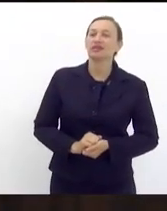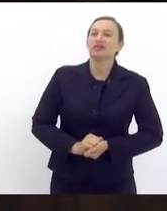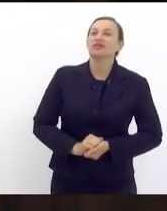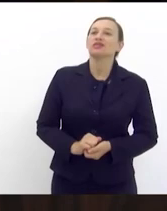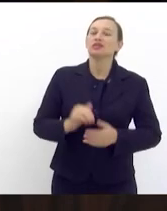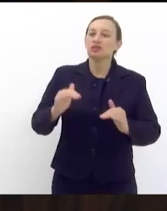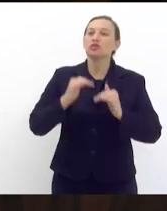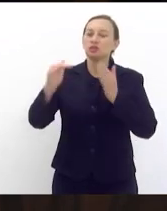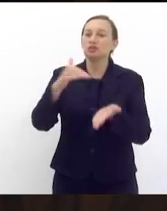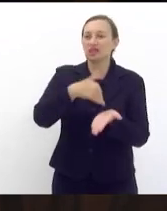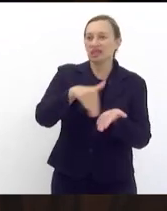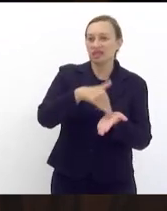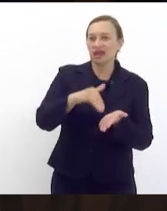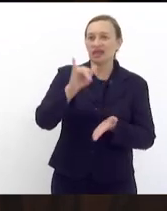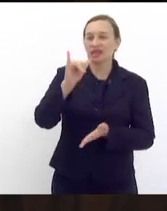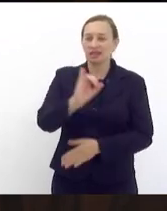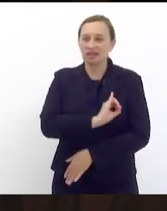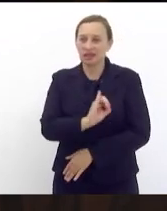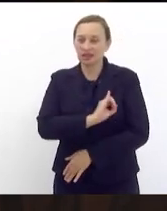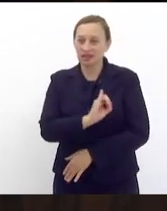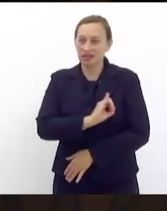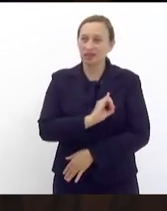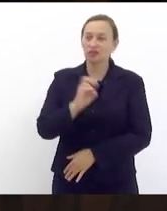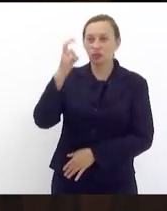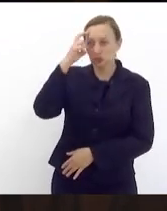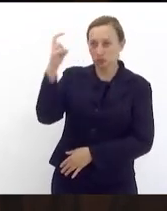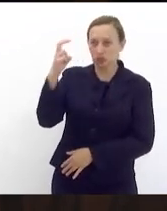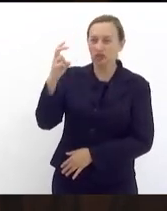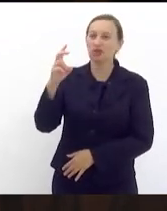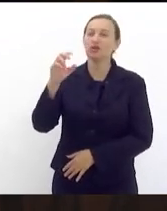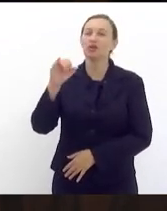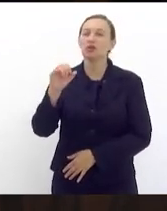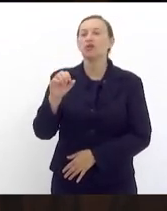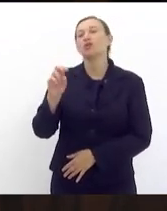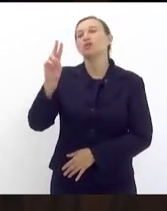Subsecretário de Cultura de Itaguaí, William César.